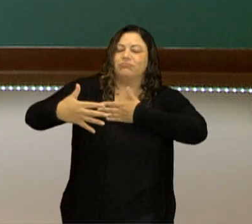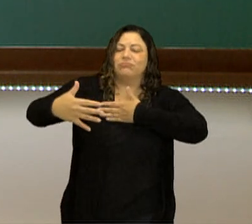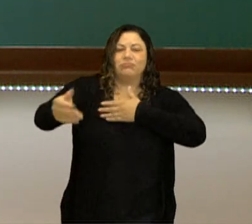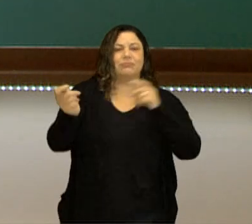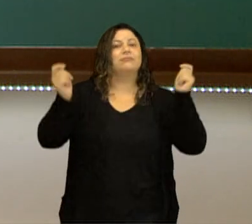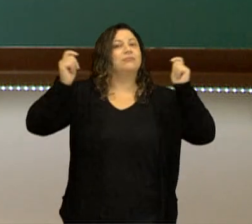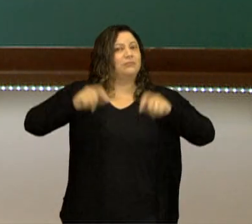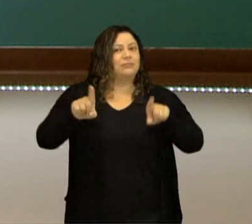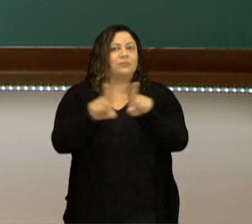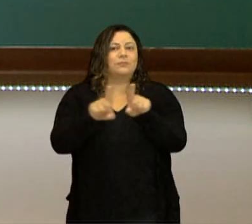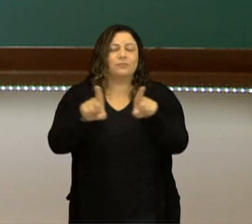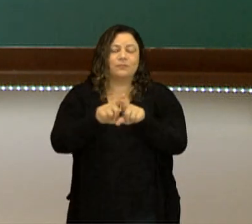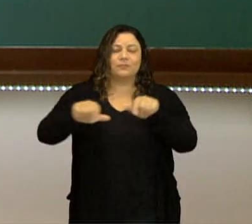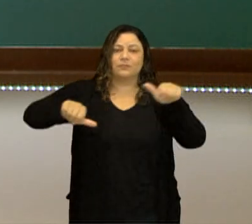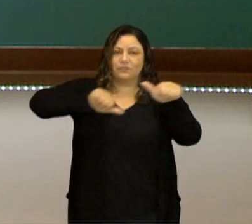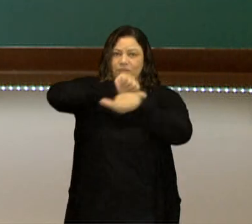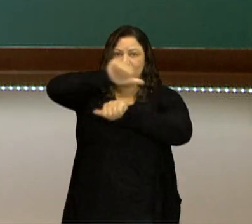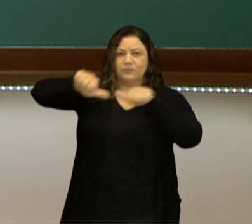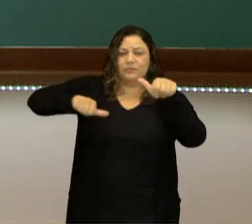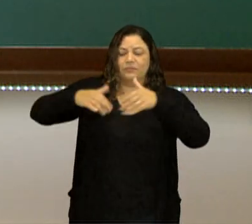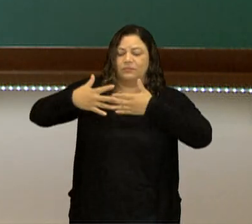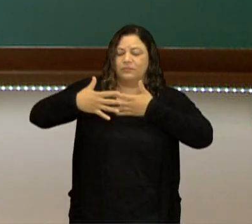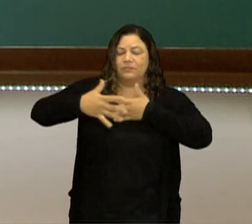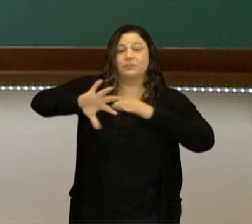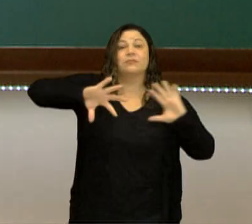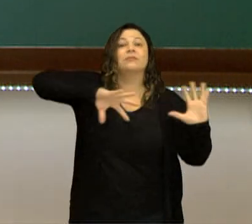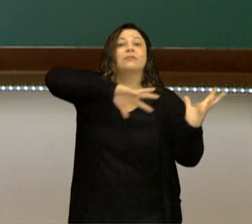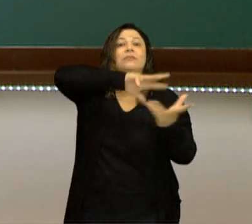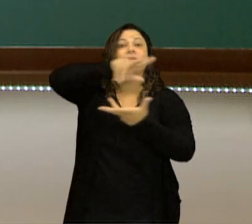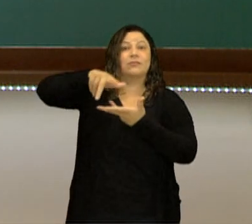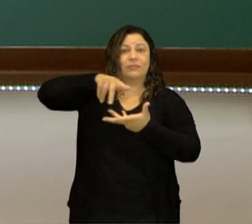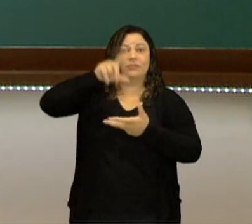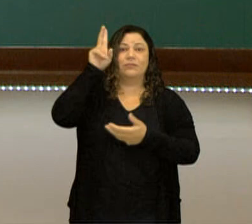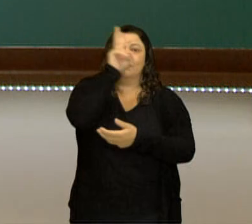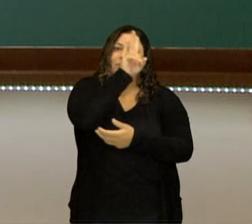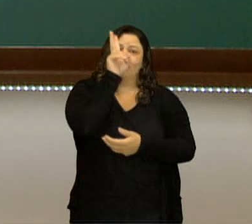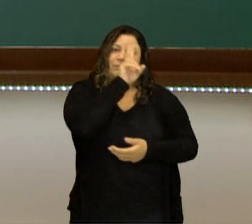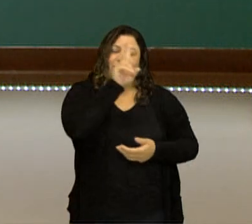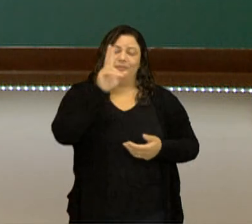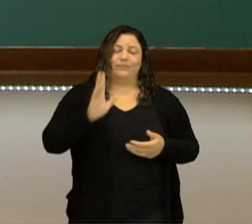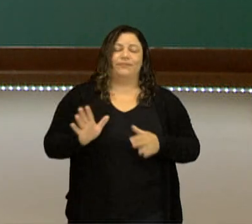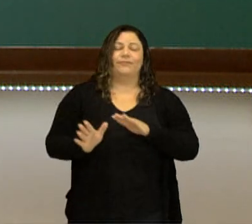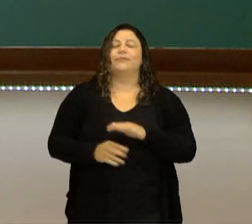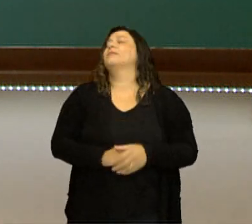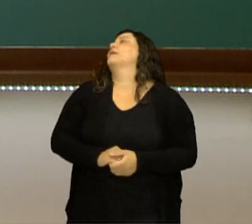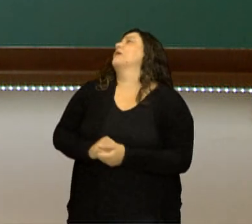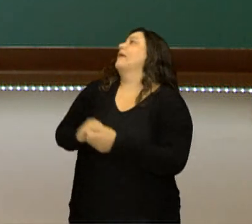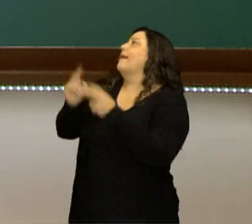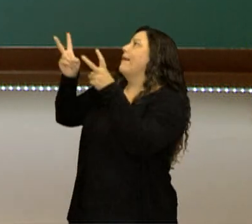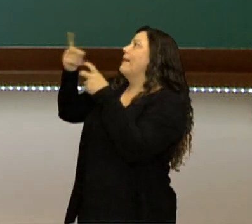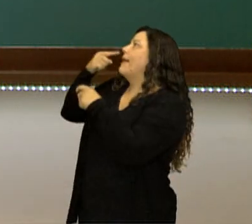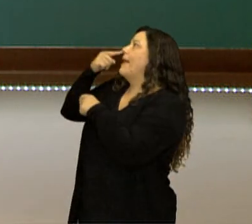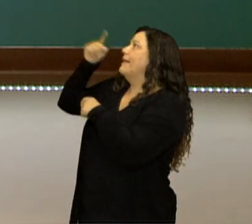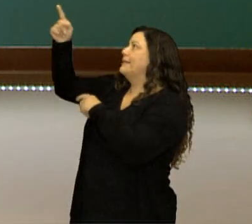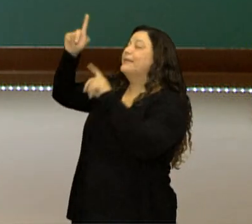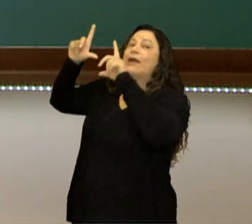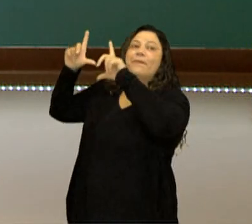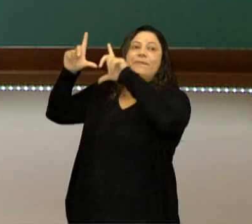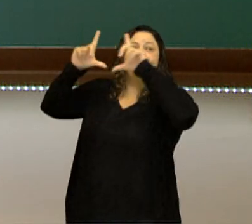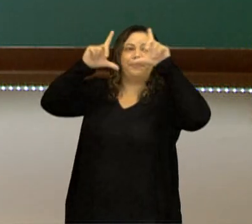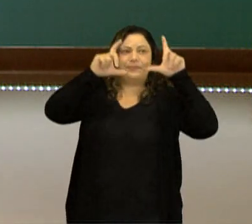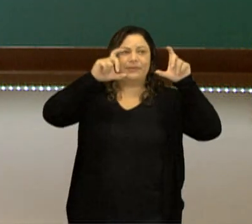transformando muito o decorrer da história mundial. Aqui nós temos uma imagem, uma foto,